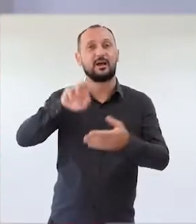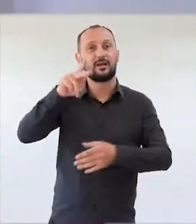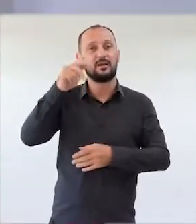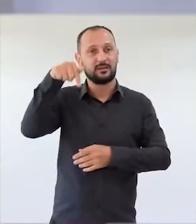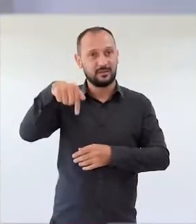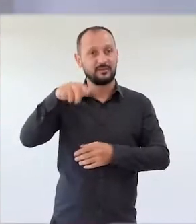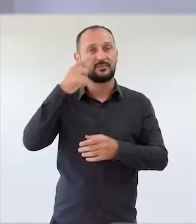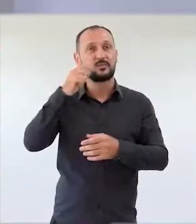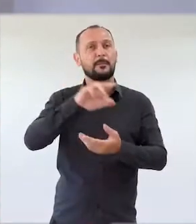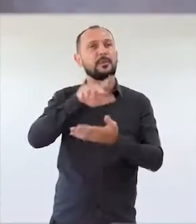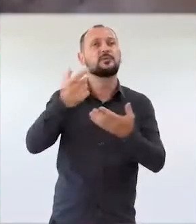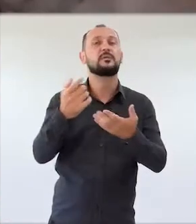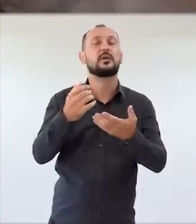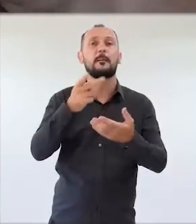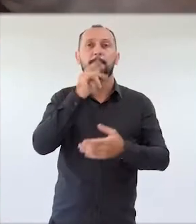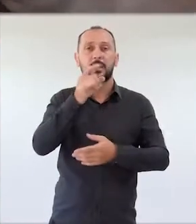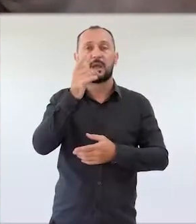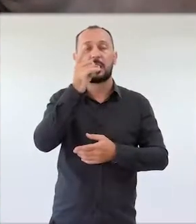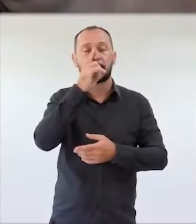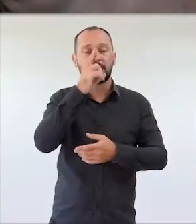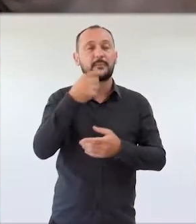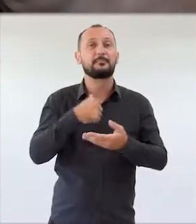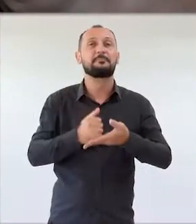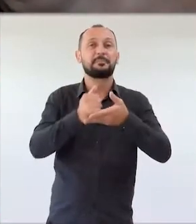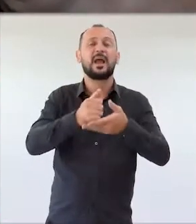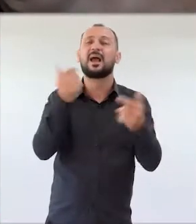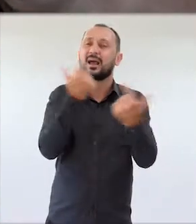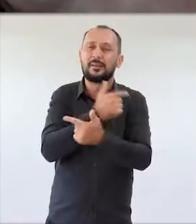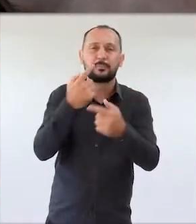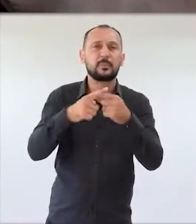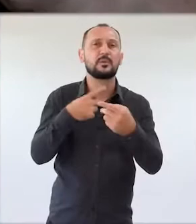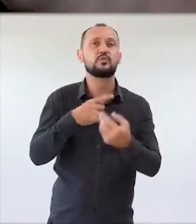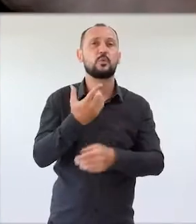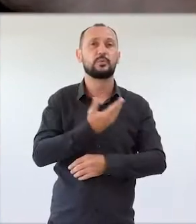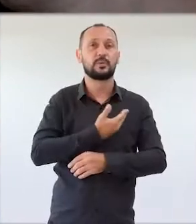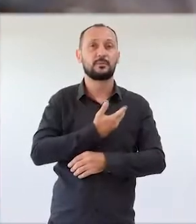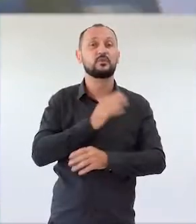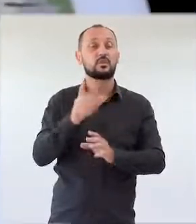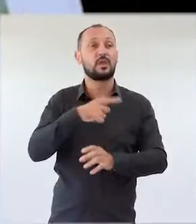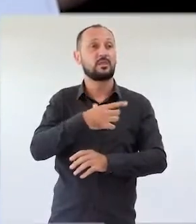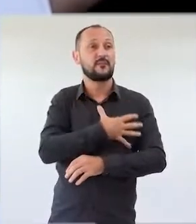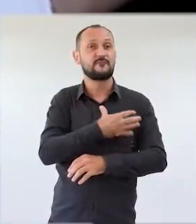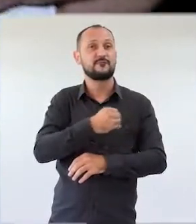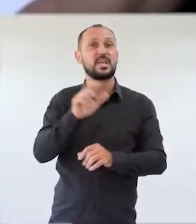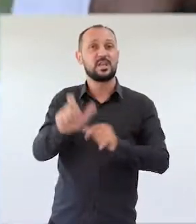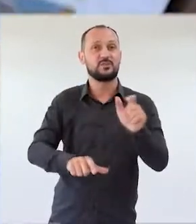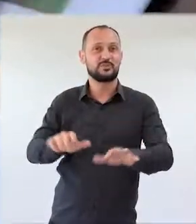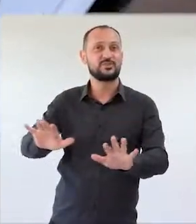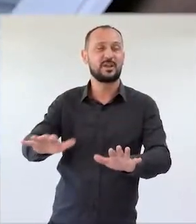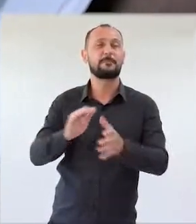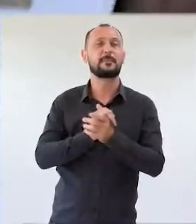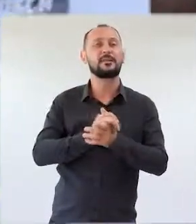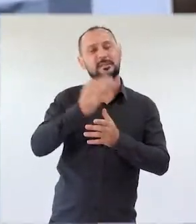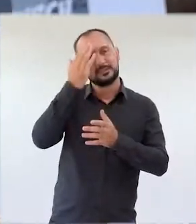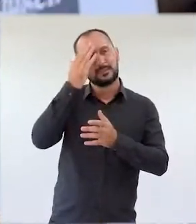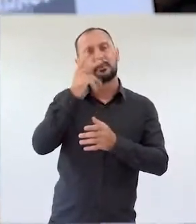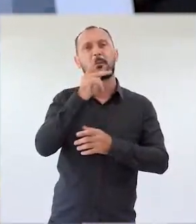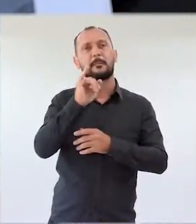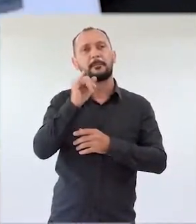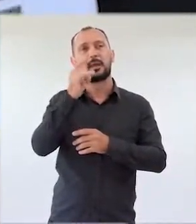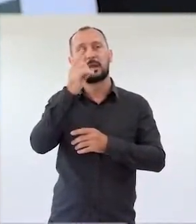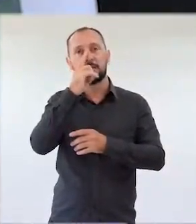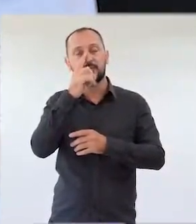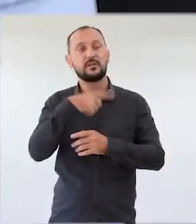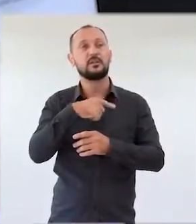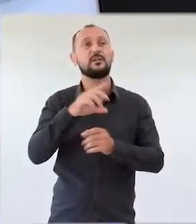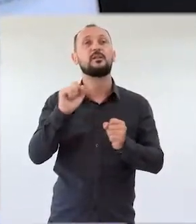pensando muito em divertir os pais, porque a gente tinha muitos amigos com filhos. Então a gente sabia que os